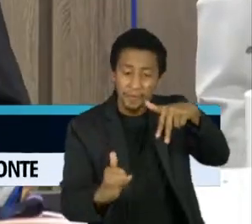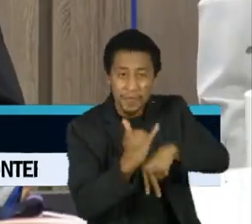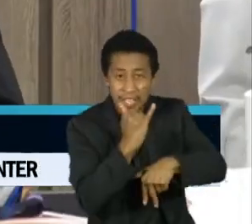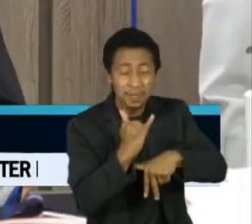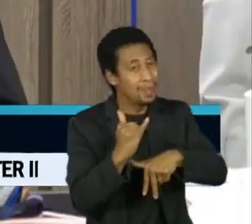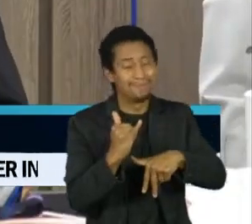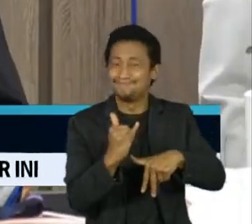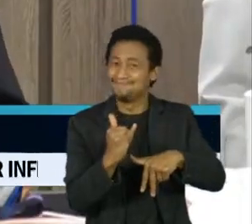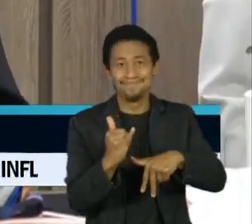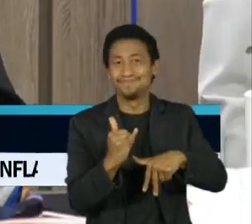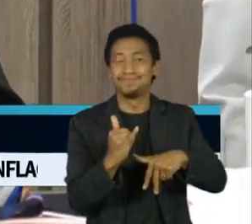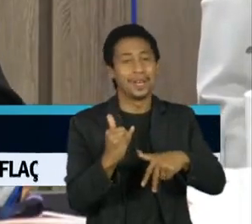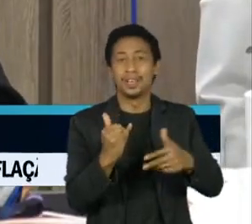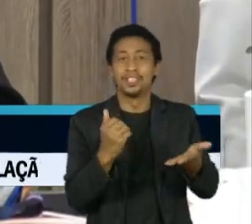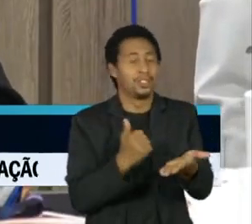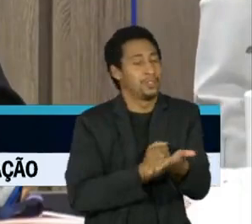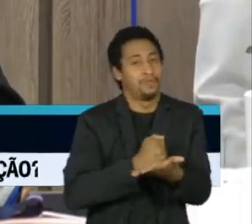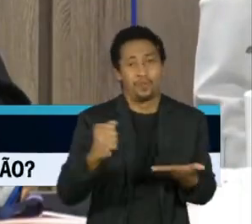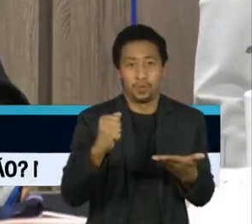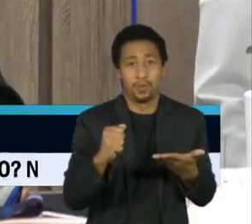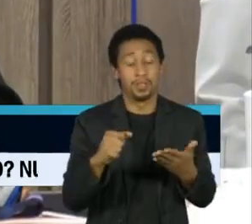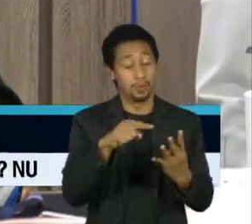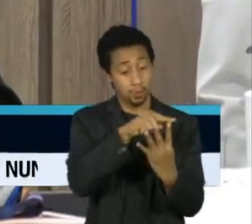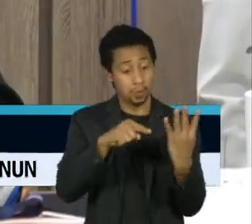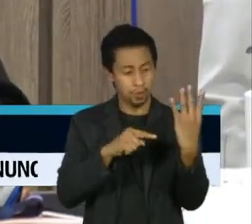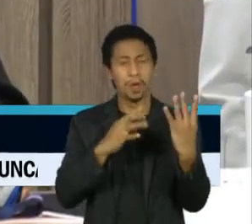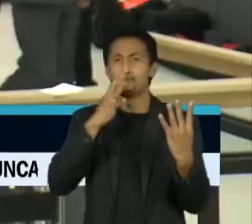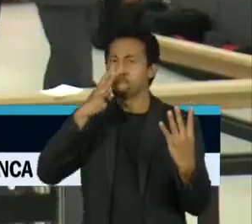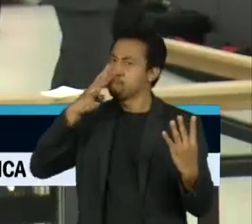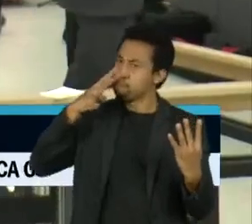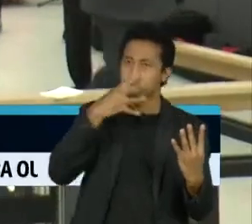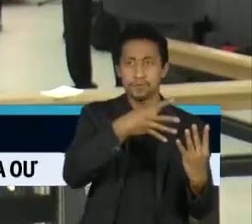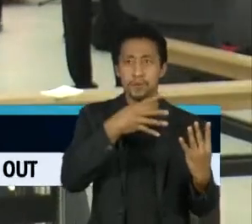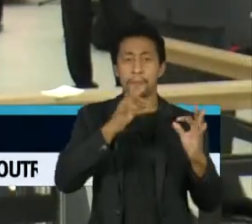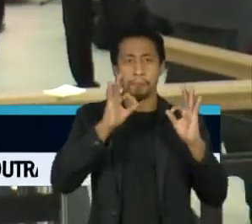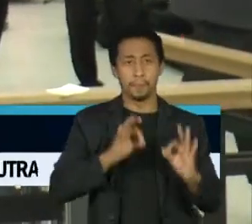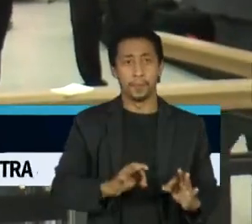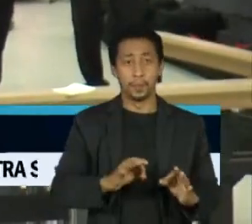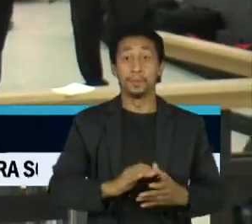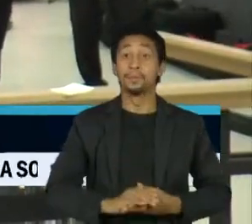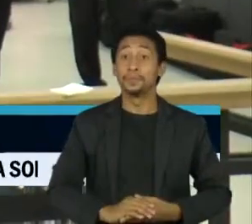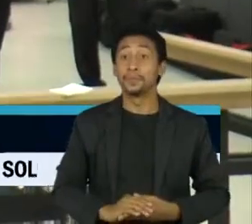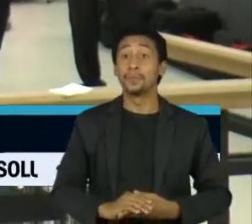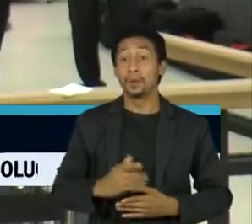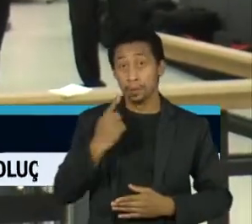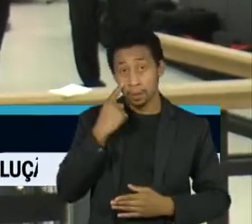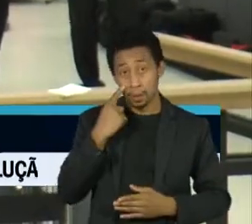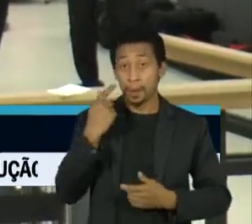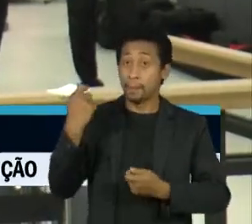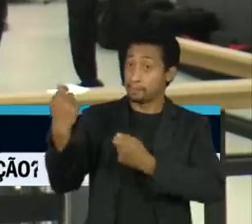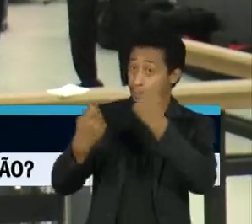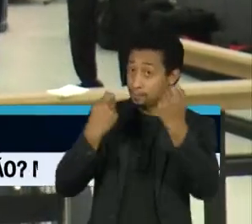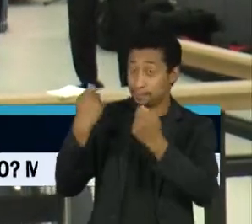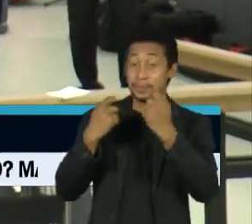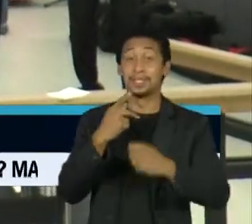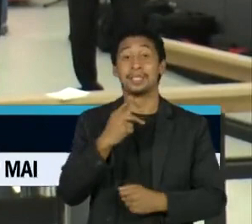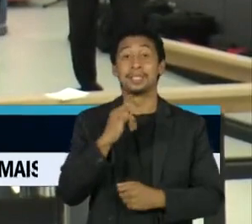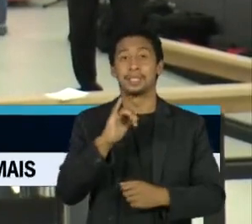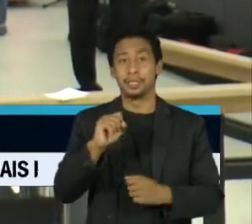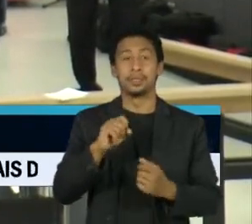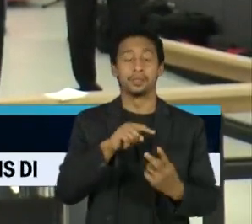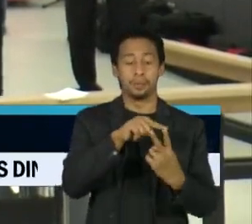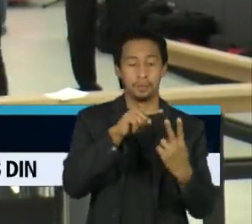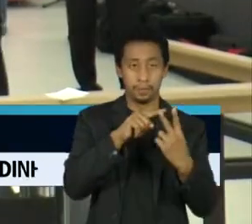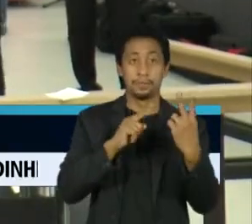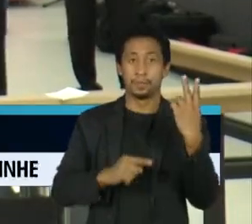síntese, os réus estão condenados. Os dois sócios da Boate Kiss tiveram as maiores penas. Elissandro